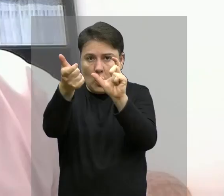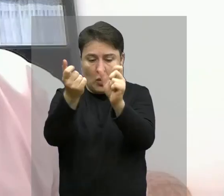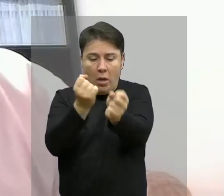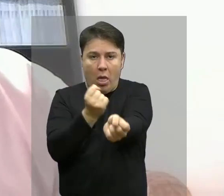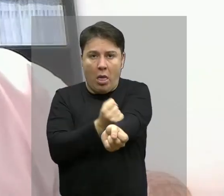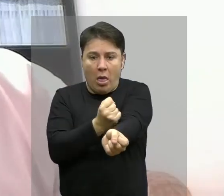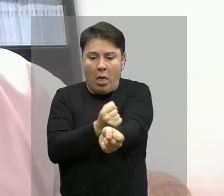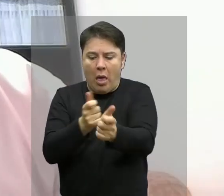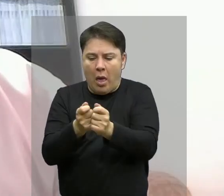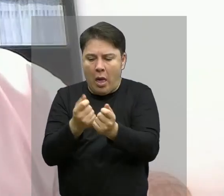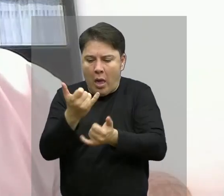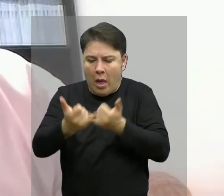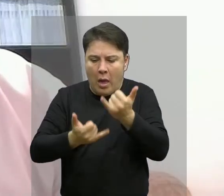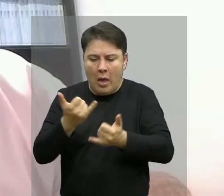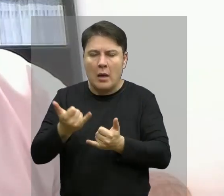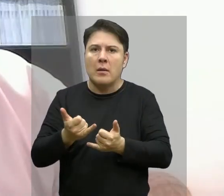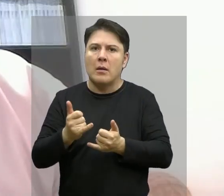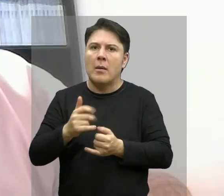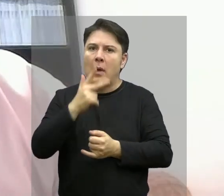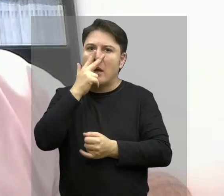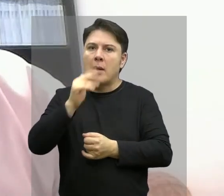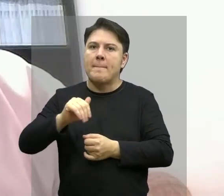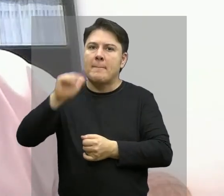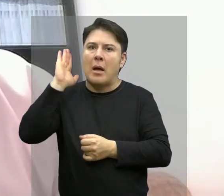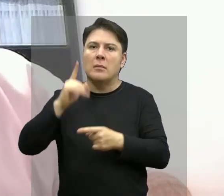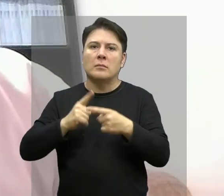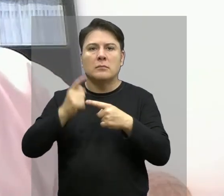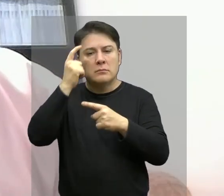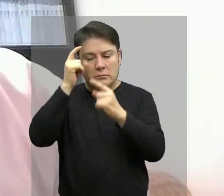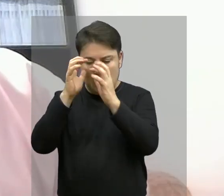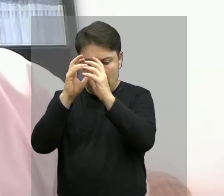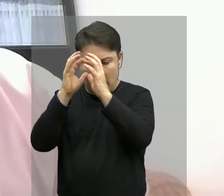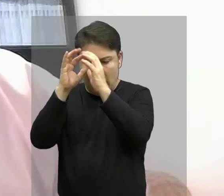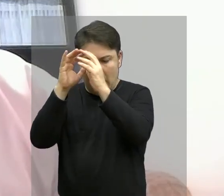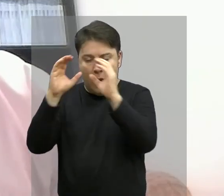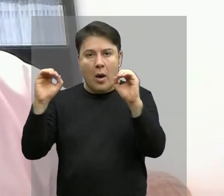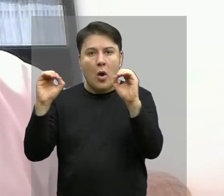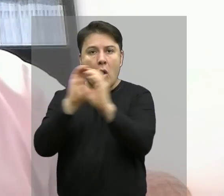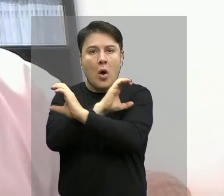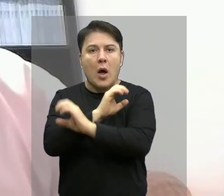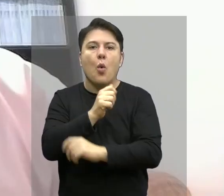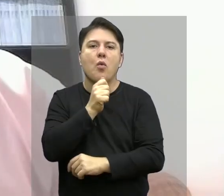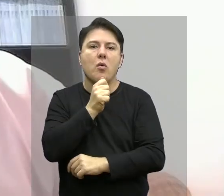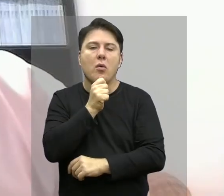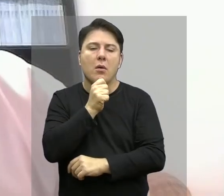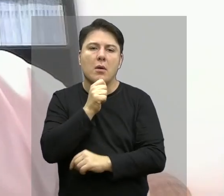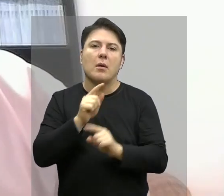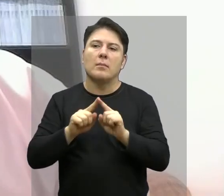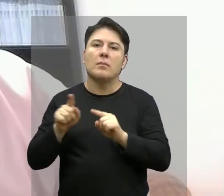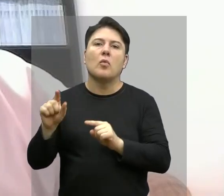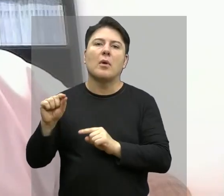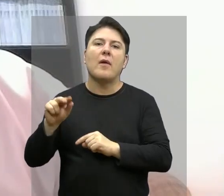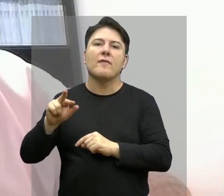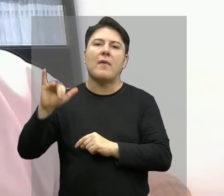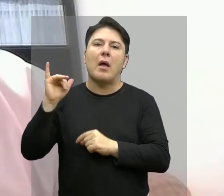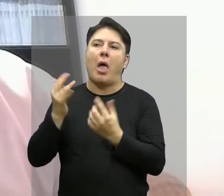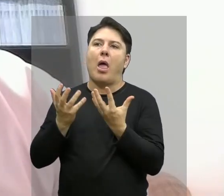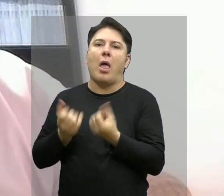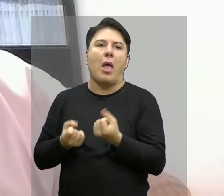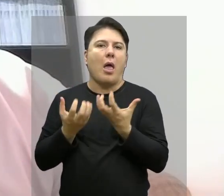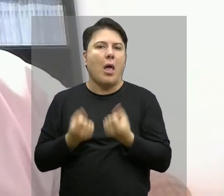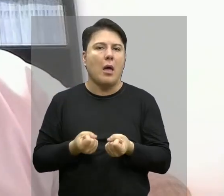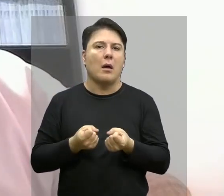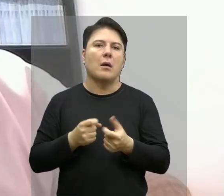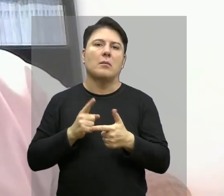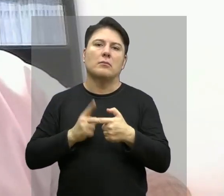maior, porque o cérebro ainda não se desenvolveu por completo. Então, ela fica ainda mais vulnerável à